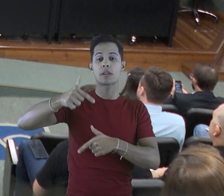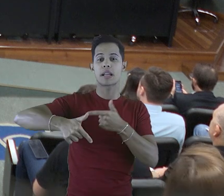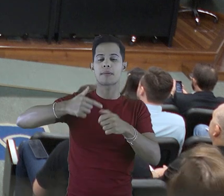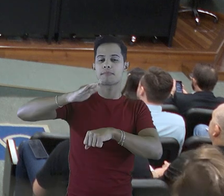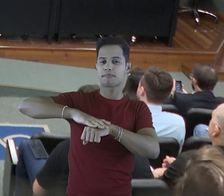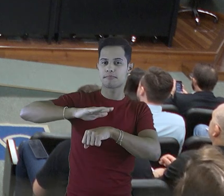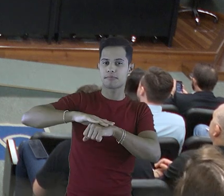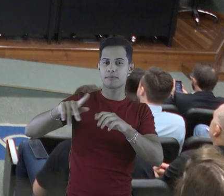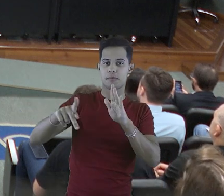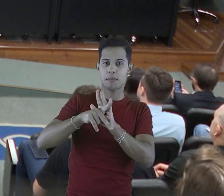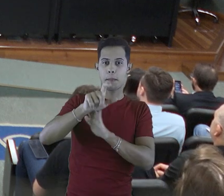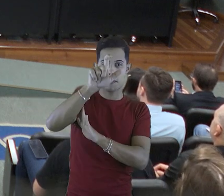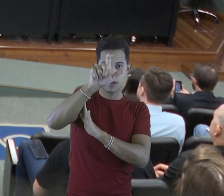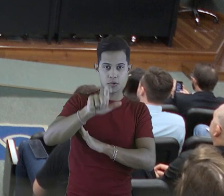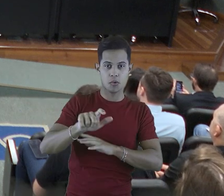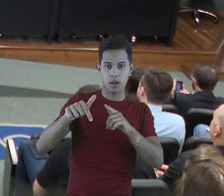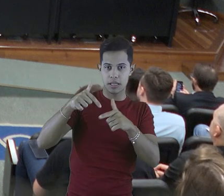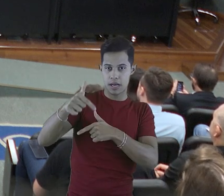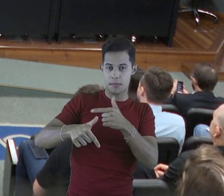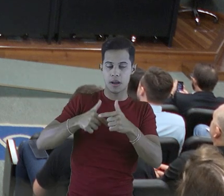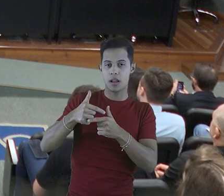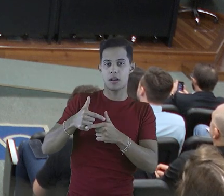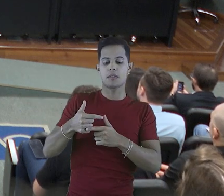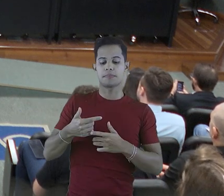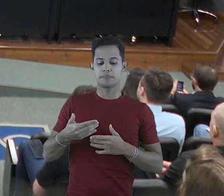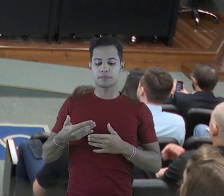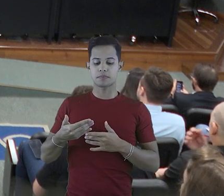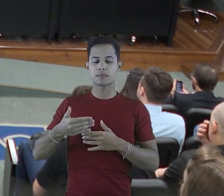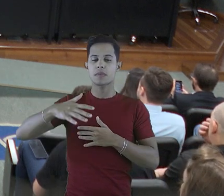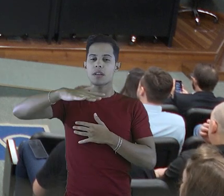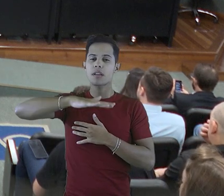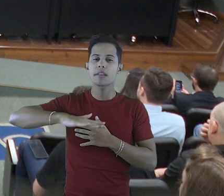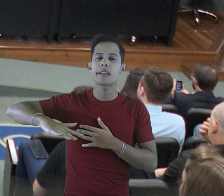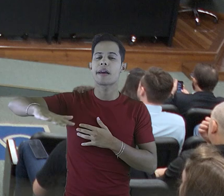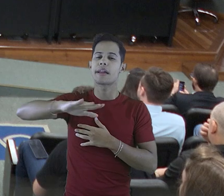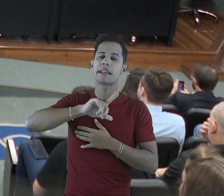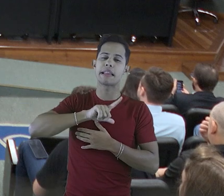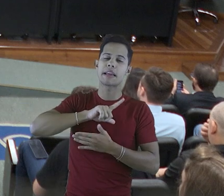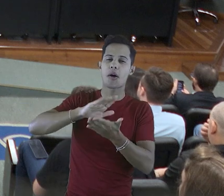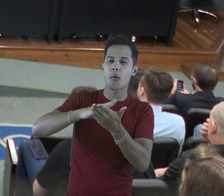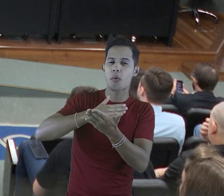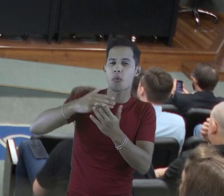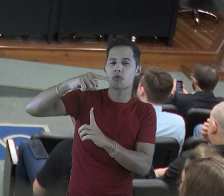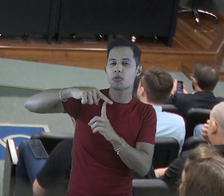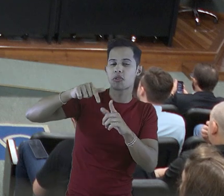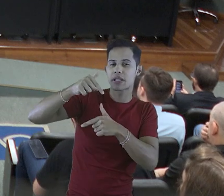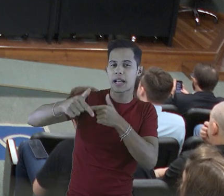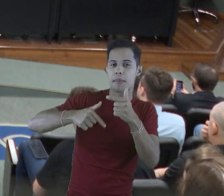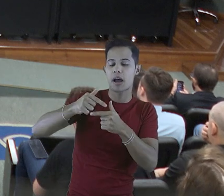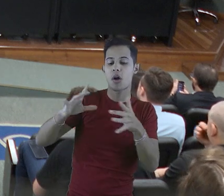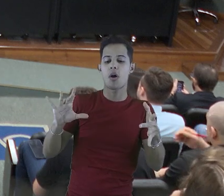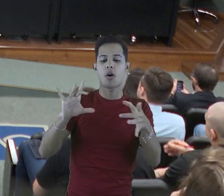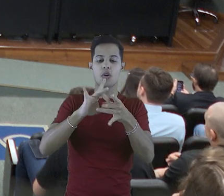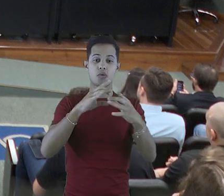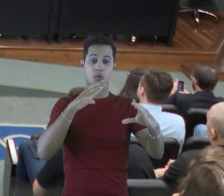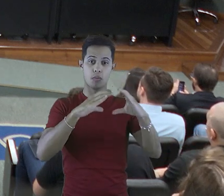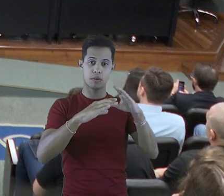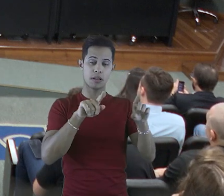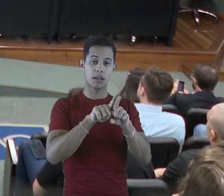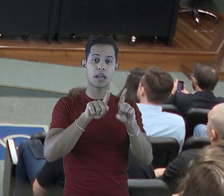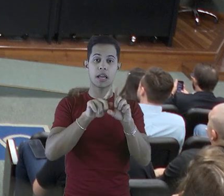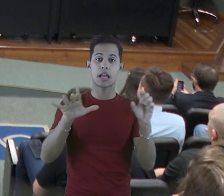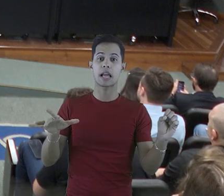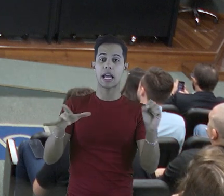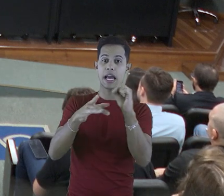E aqui, as atividades do encarregado. Eu deixei mais claras as atividades aqui. Encarregado de dados tem como funções